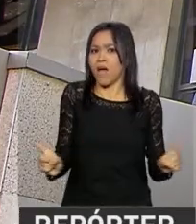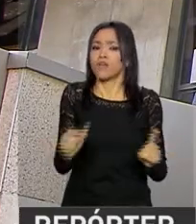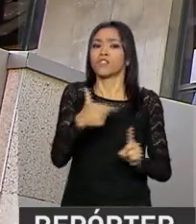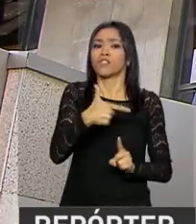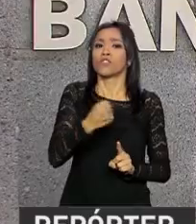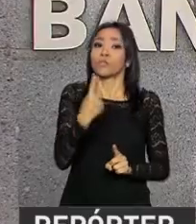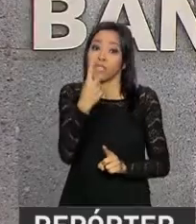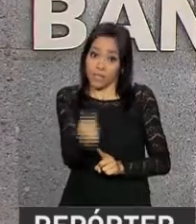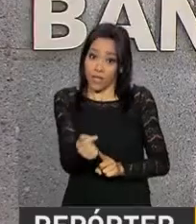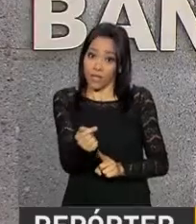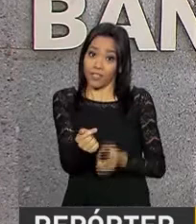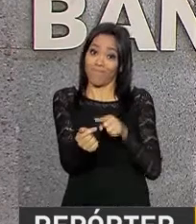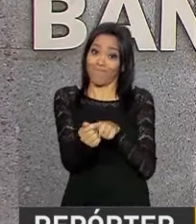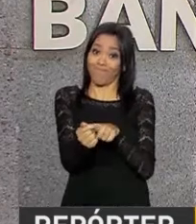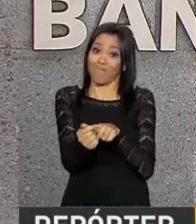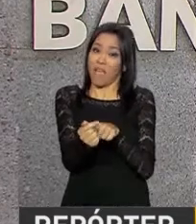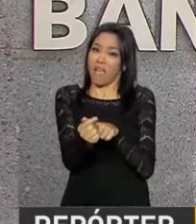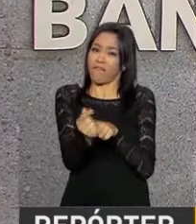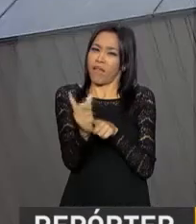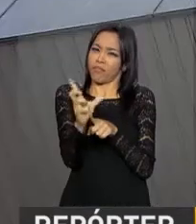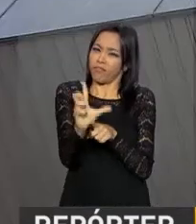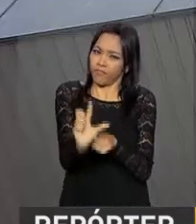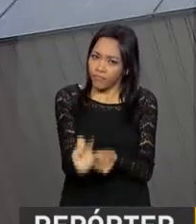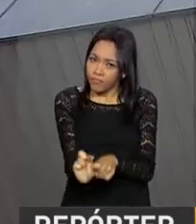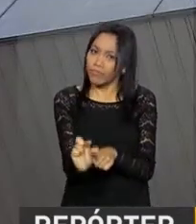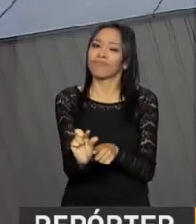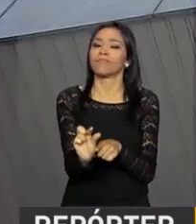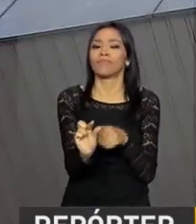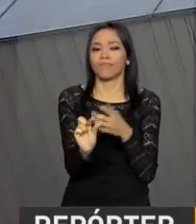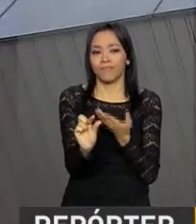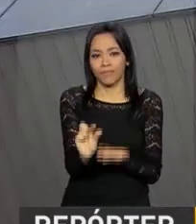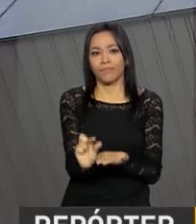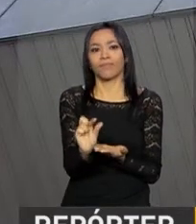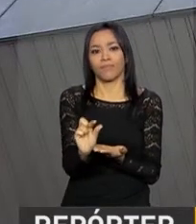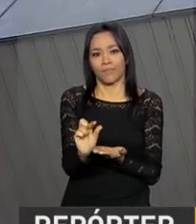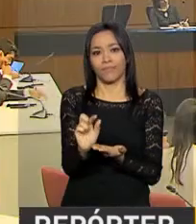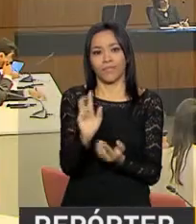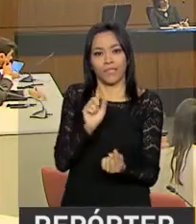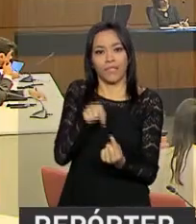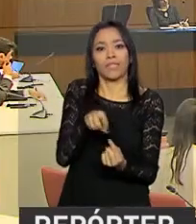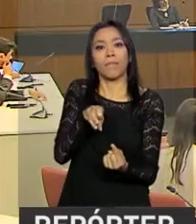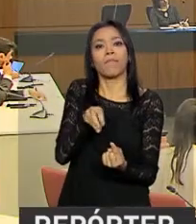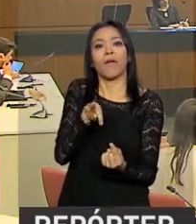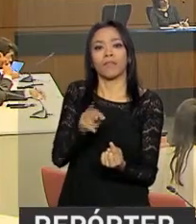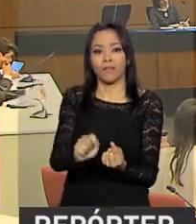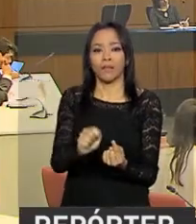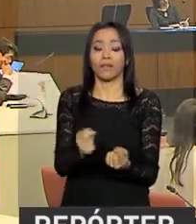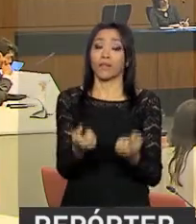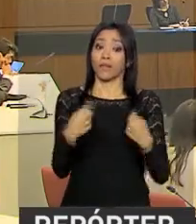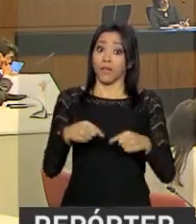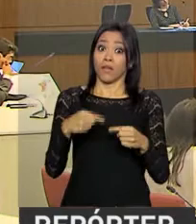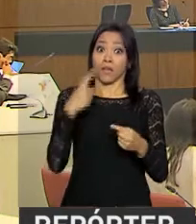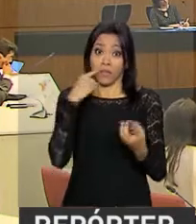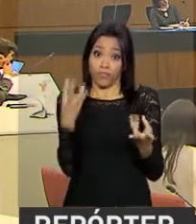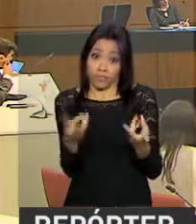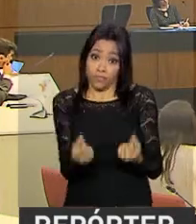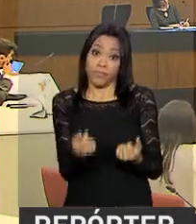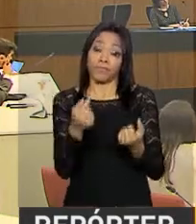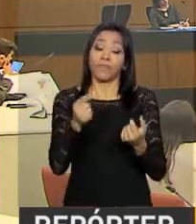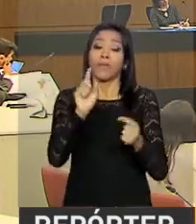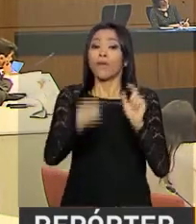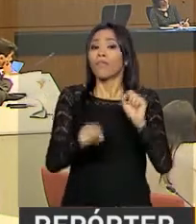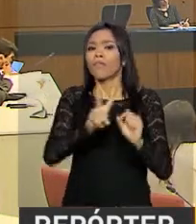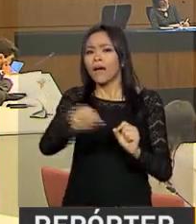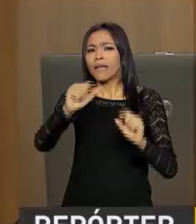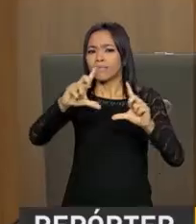2017 ela deve perder força e ficará abaixo do centro da meta segundo as previsões em 2018 deve